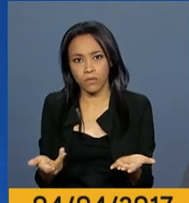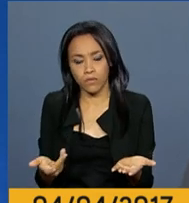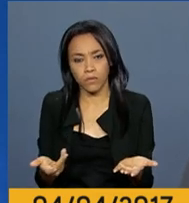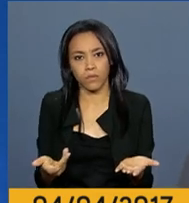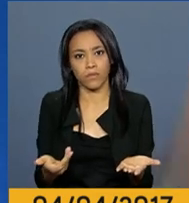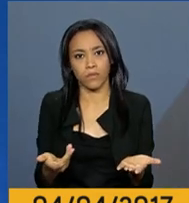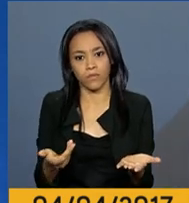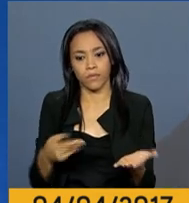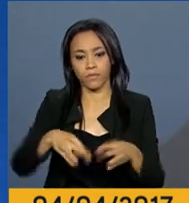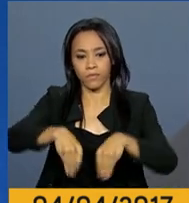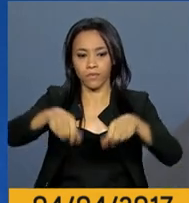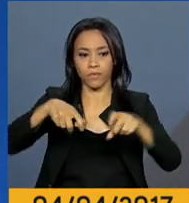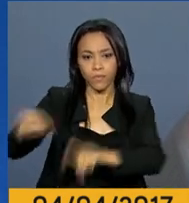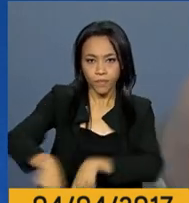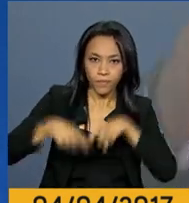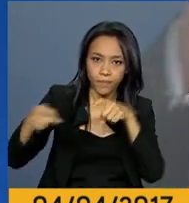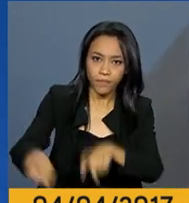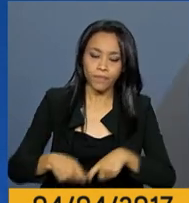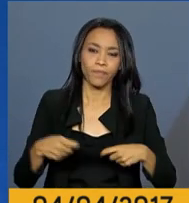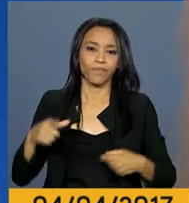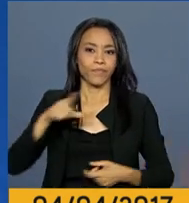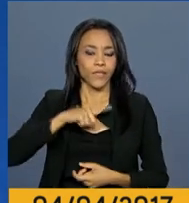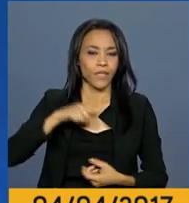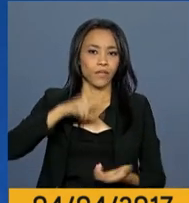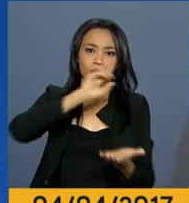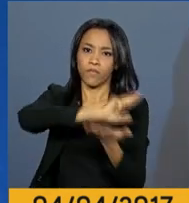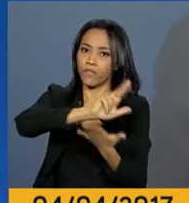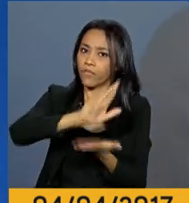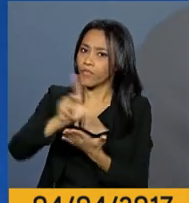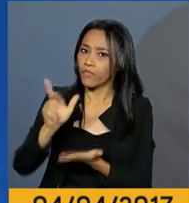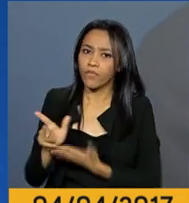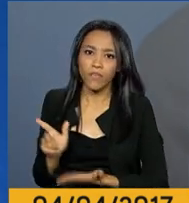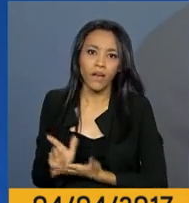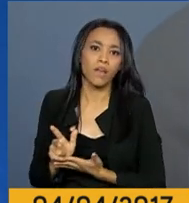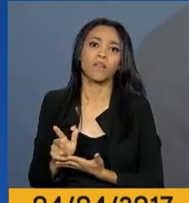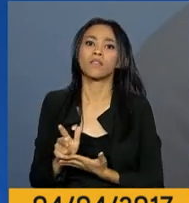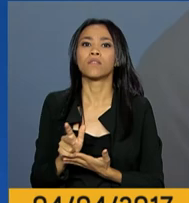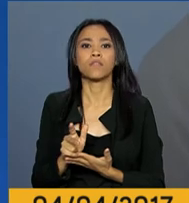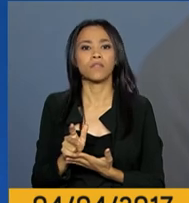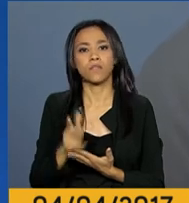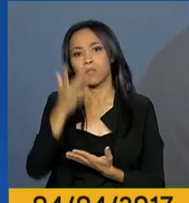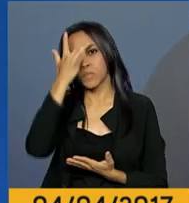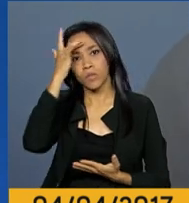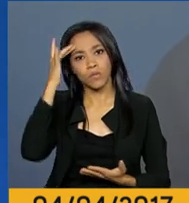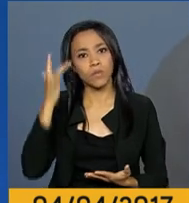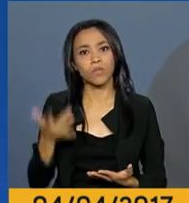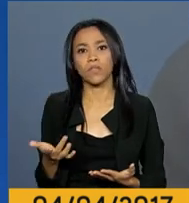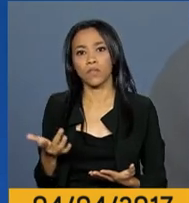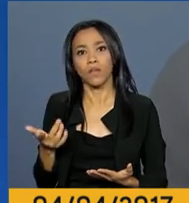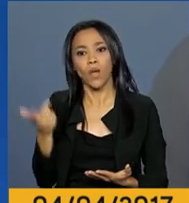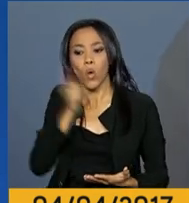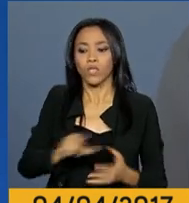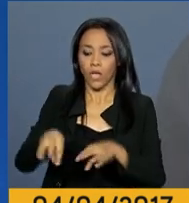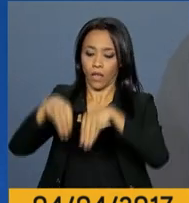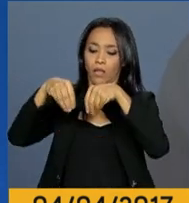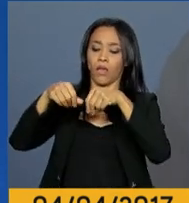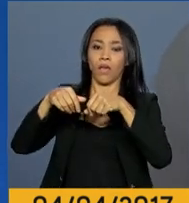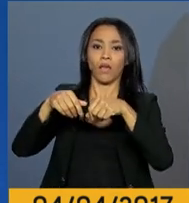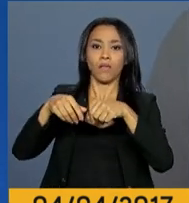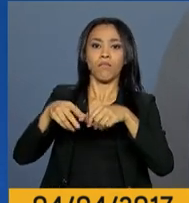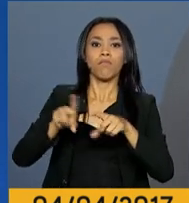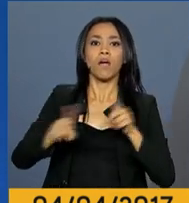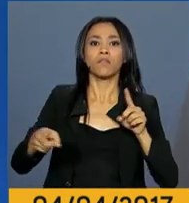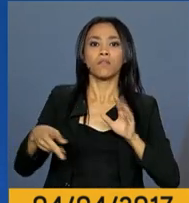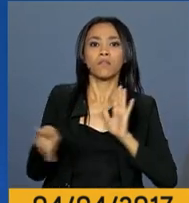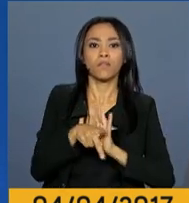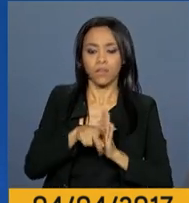rural, porque é incrível, houve milhares e milhares de assentados que ganharam a terra, mas não ganham o título. Você não se sente